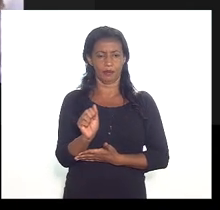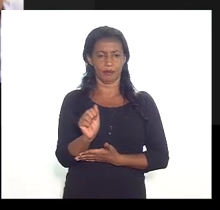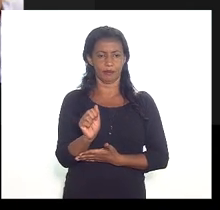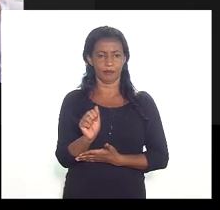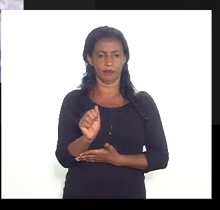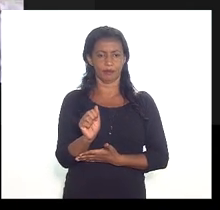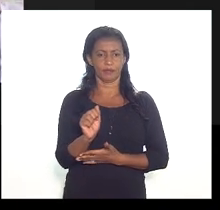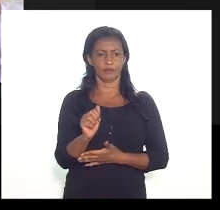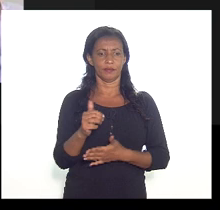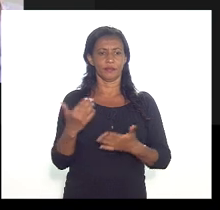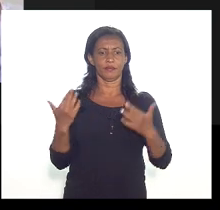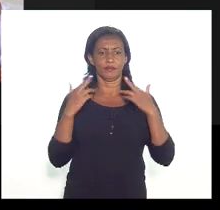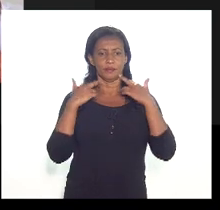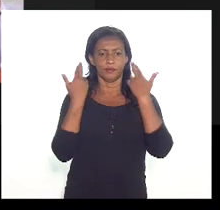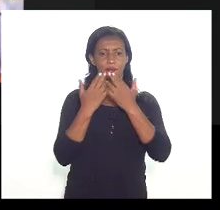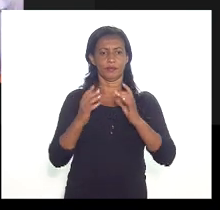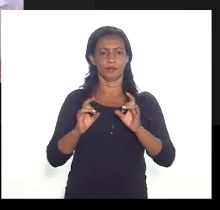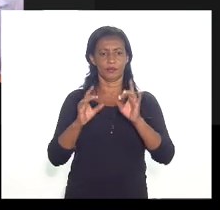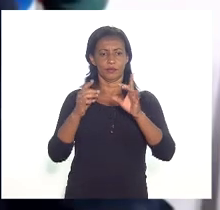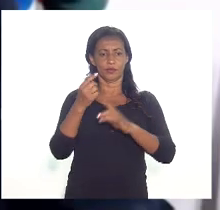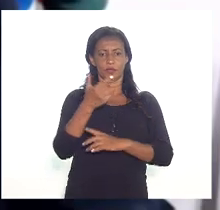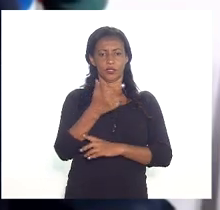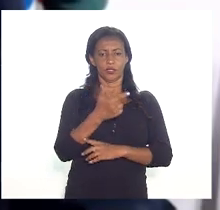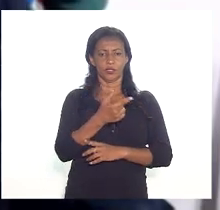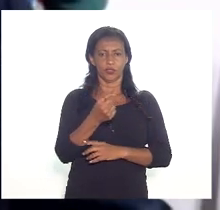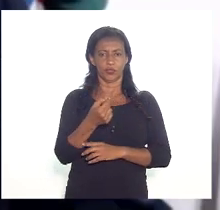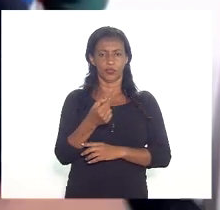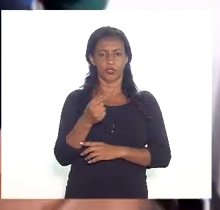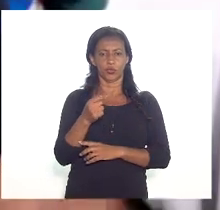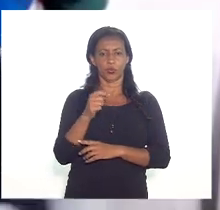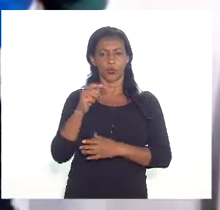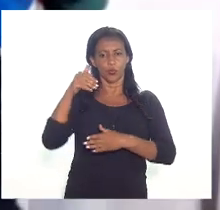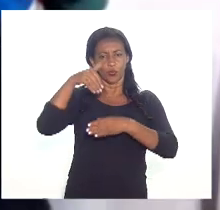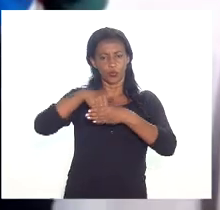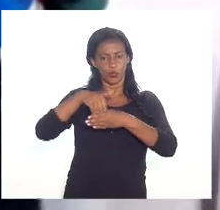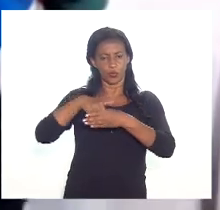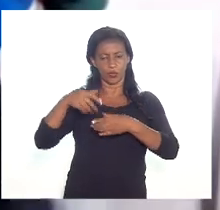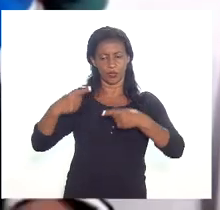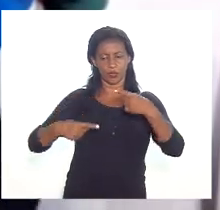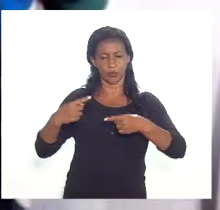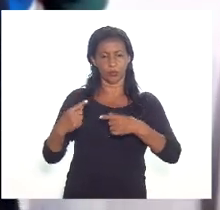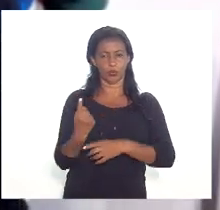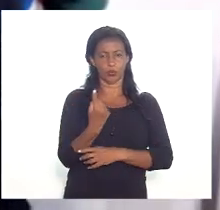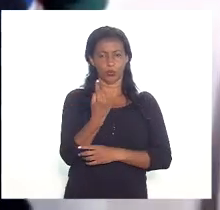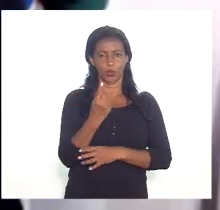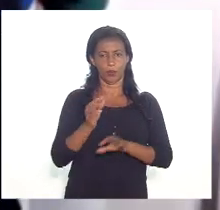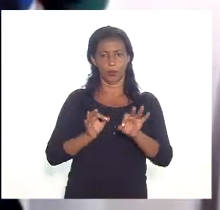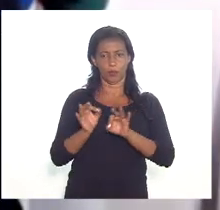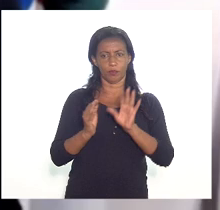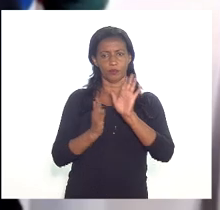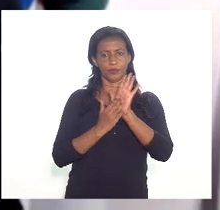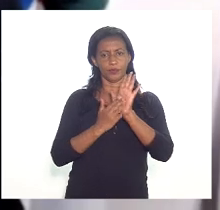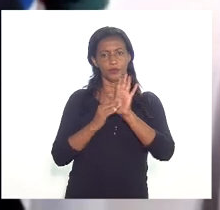Sessão ordinária do dia 20 de abril de 2021, regime de urgência, votação em discussão única. Projeto de